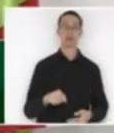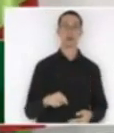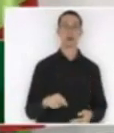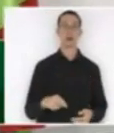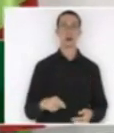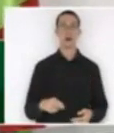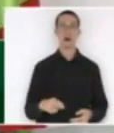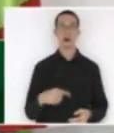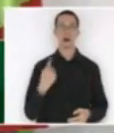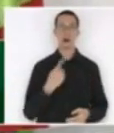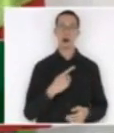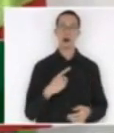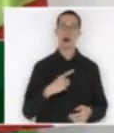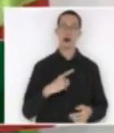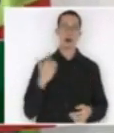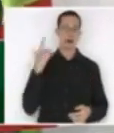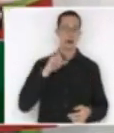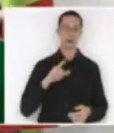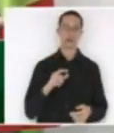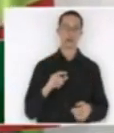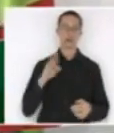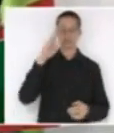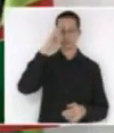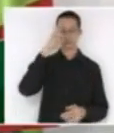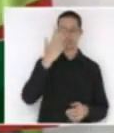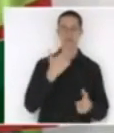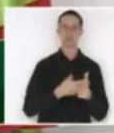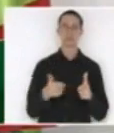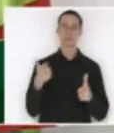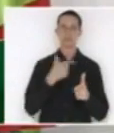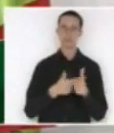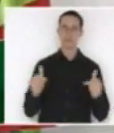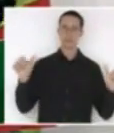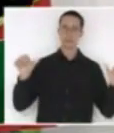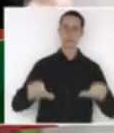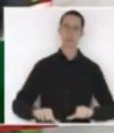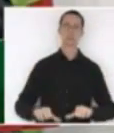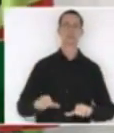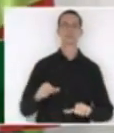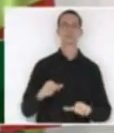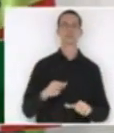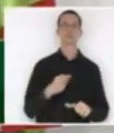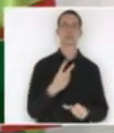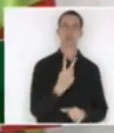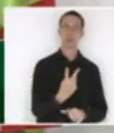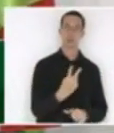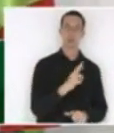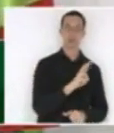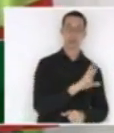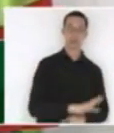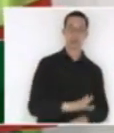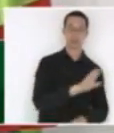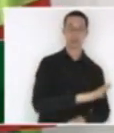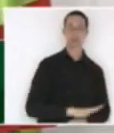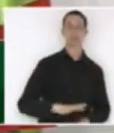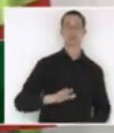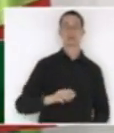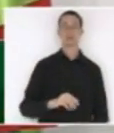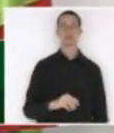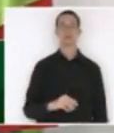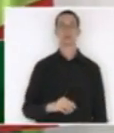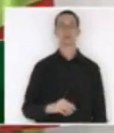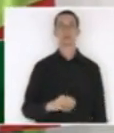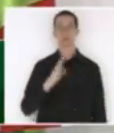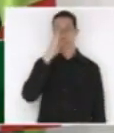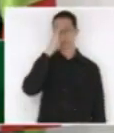grande gargalo resolvido para as duas regiões fundamental da nossa REC. Por isso, somos sulista.